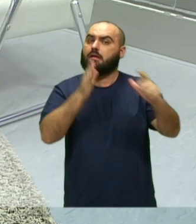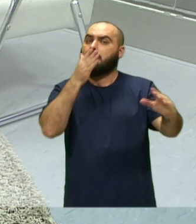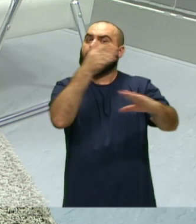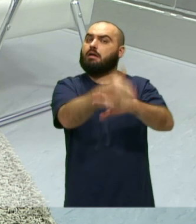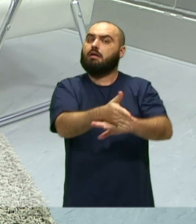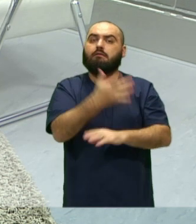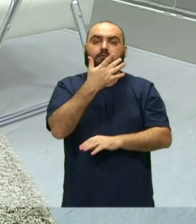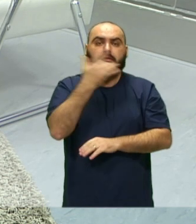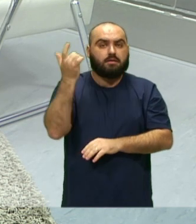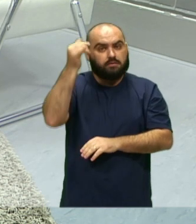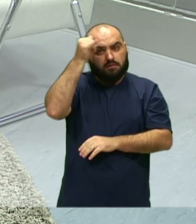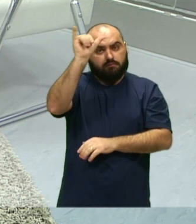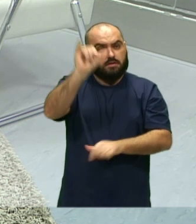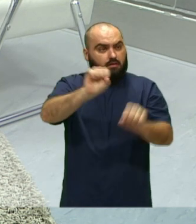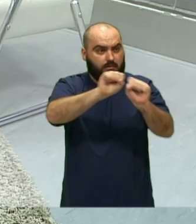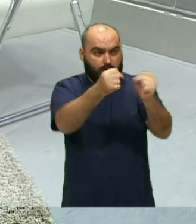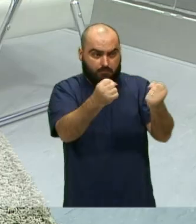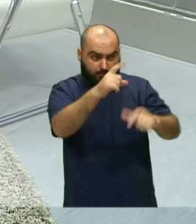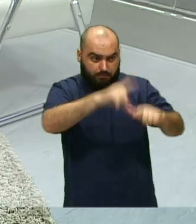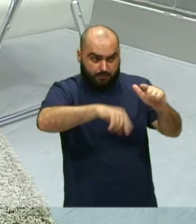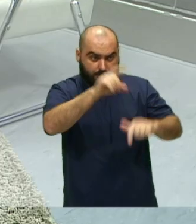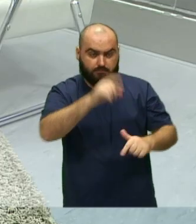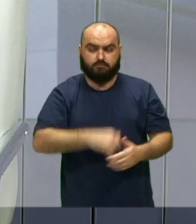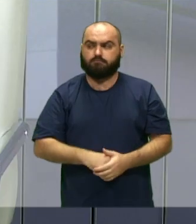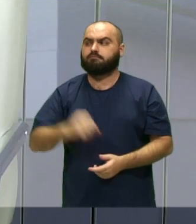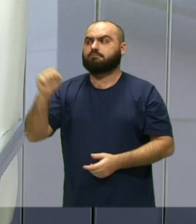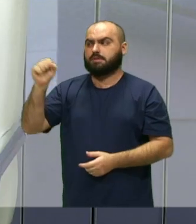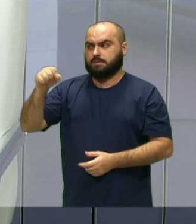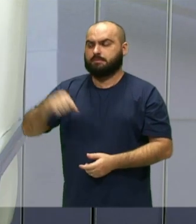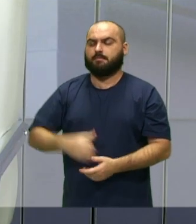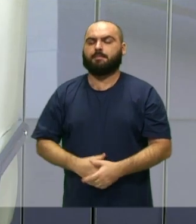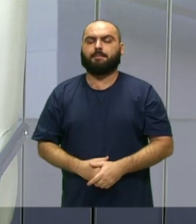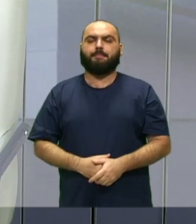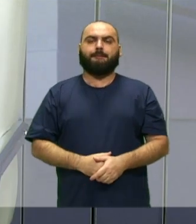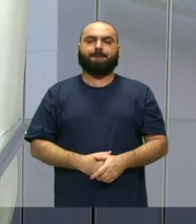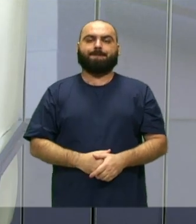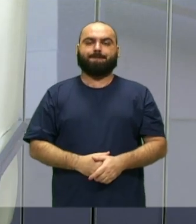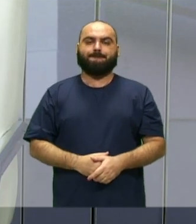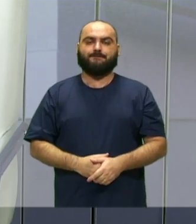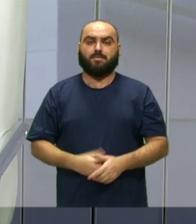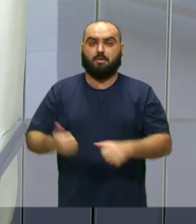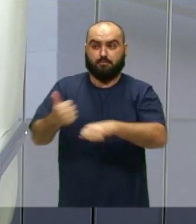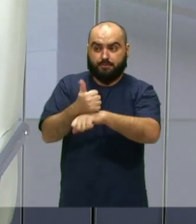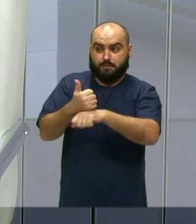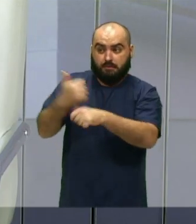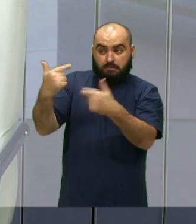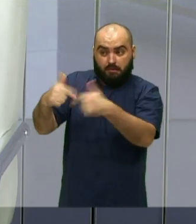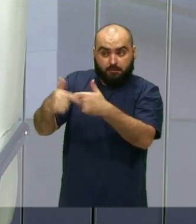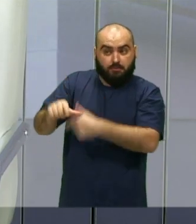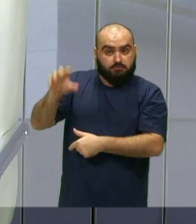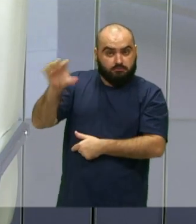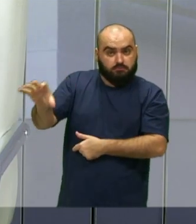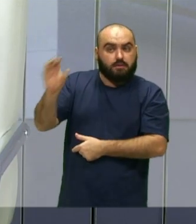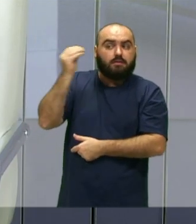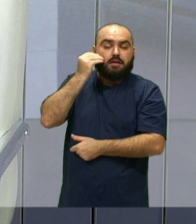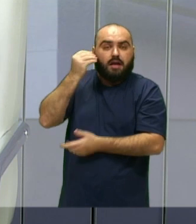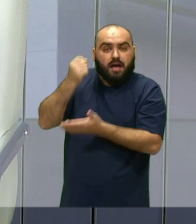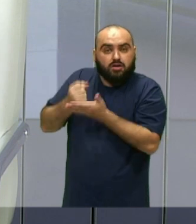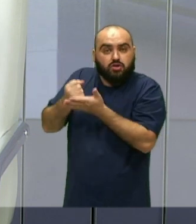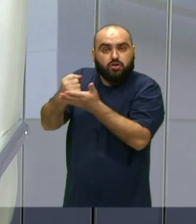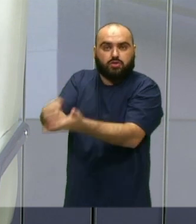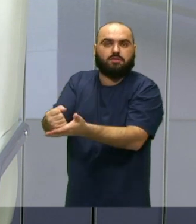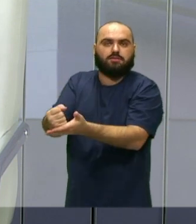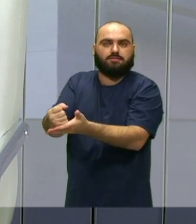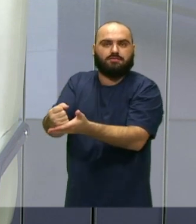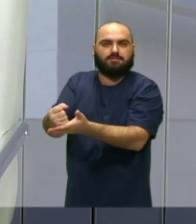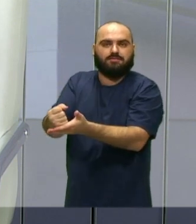sem danificação dos materiais, né? E eu quero acrescentar, assim, que os profissionais que estão lá, eles tentam ajudar e auxiliar quem precisa da forma